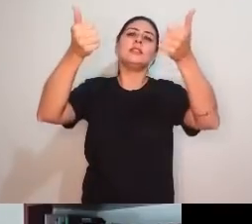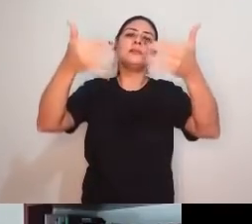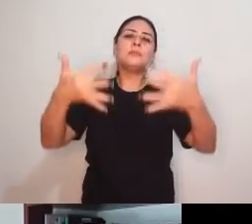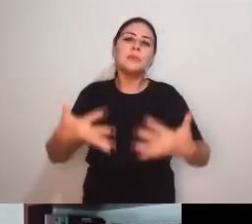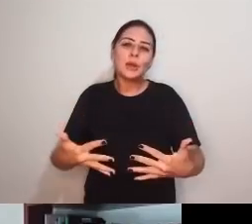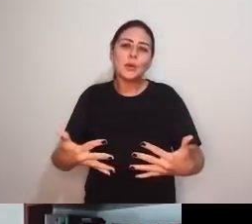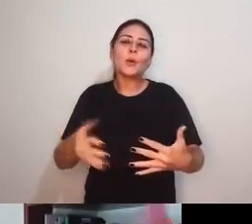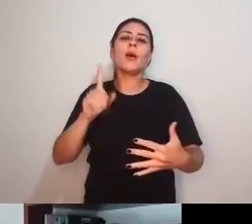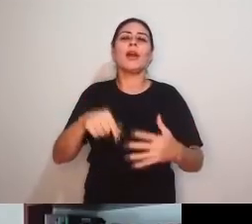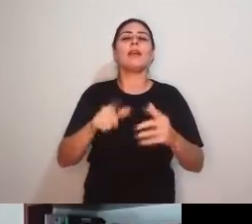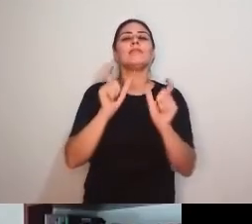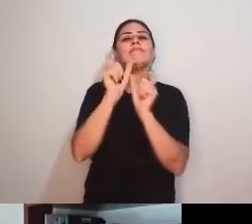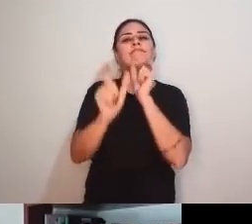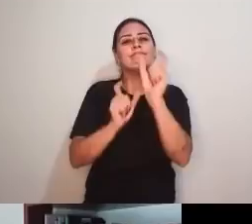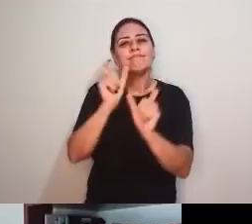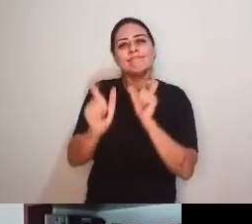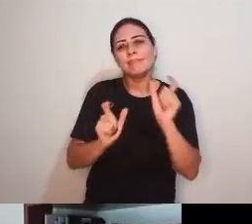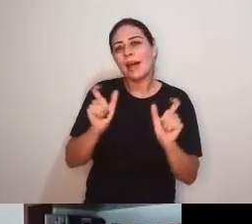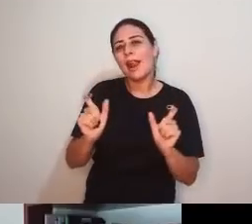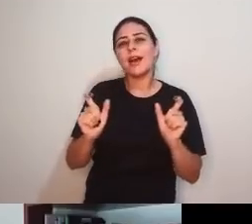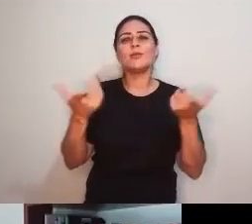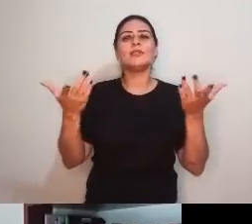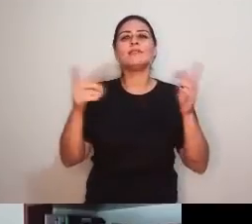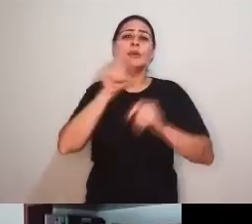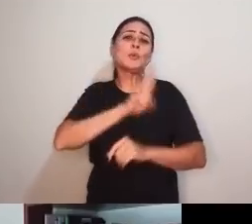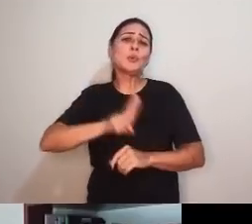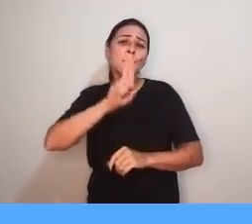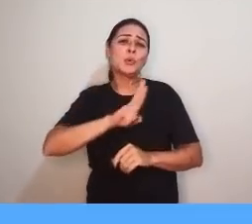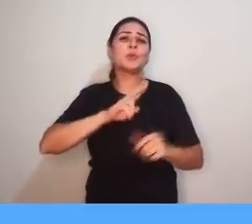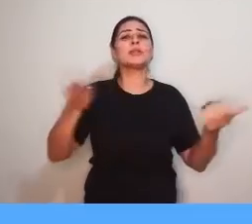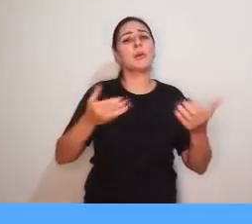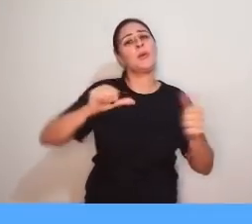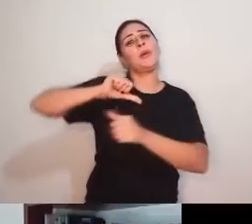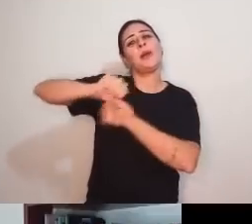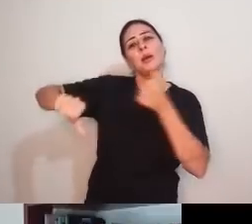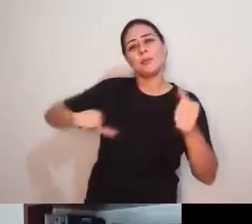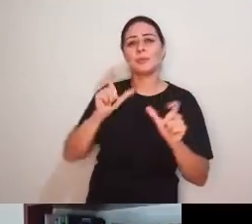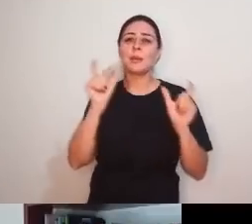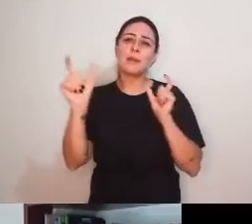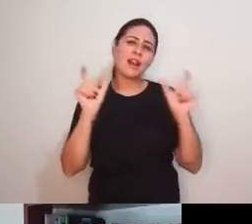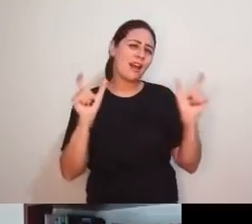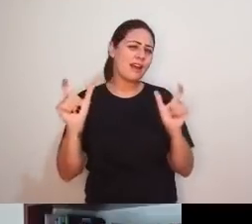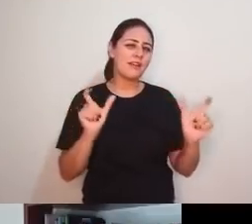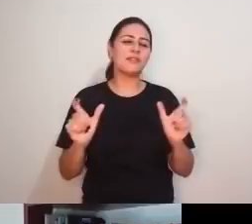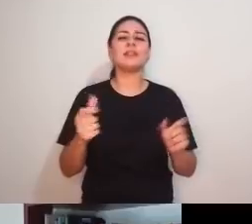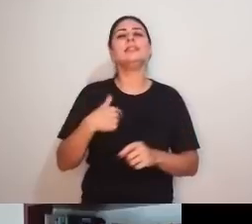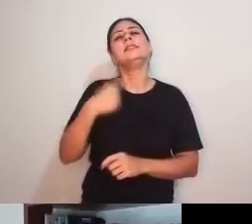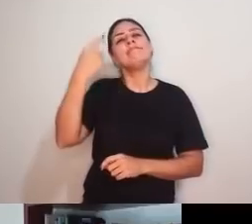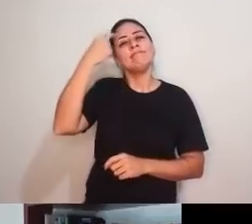terminologia, dos nomes que a gente usava e passou a usar a partir de agora. Okay. Pensando que o nosso município, então, ele se fundamenta na